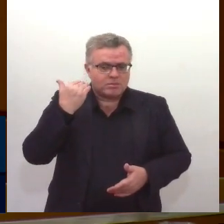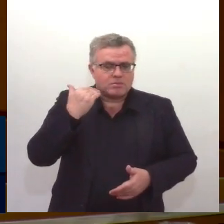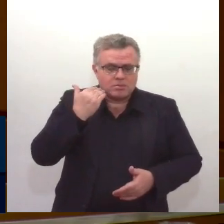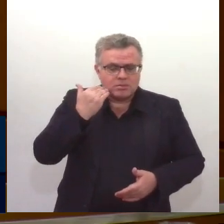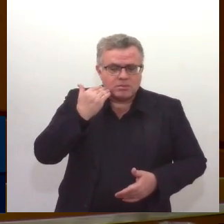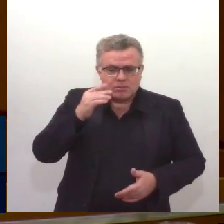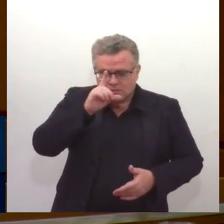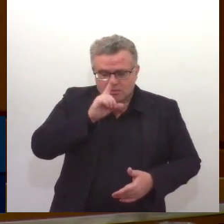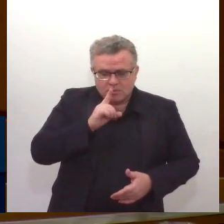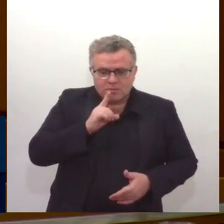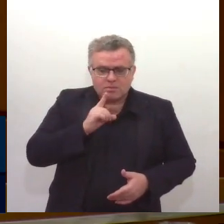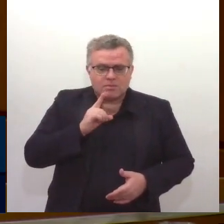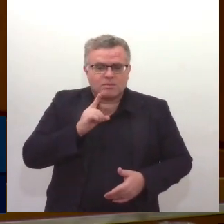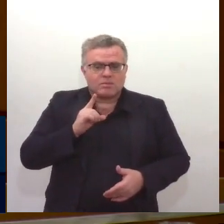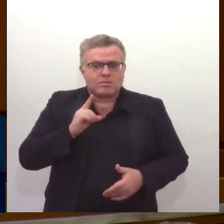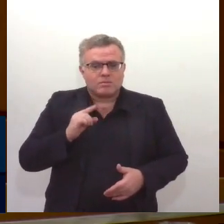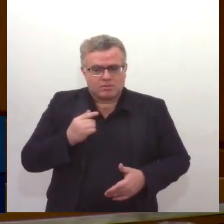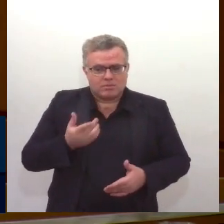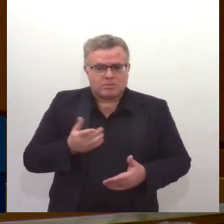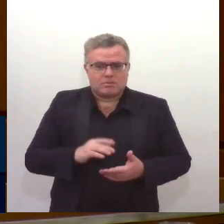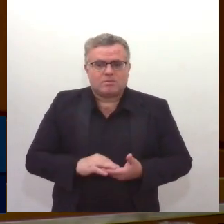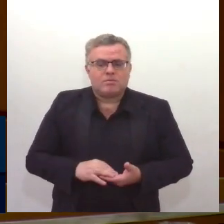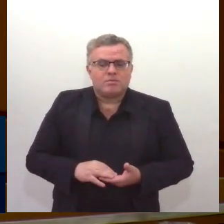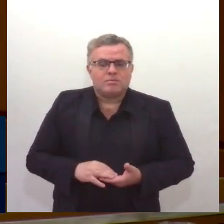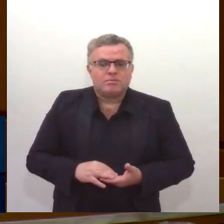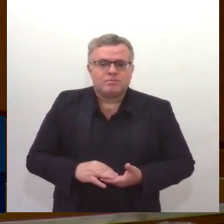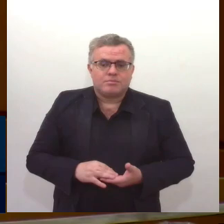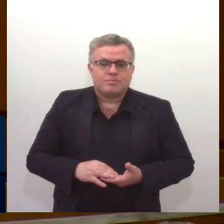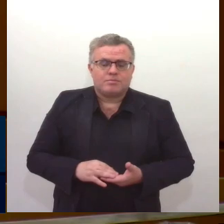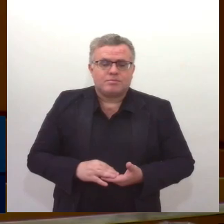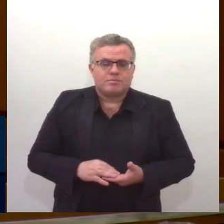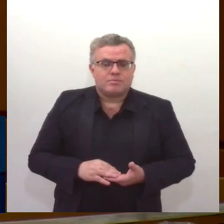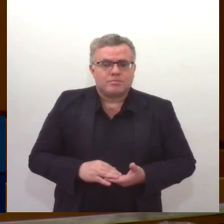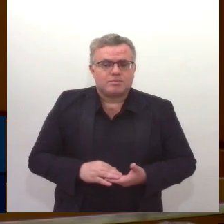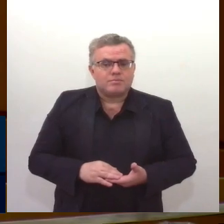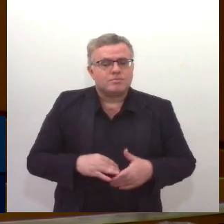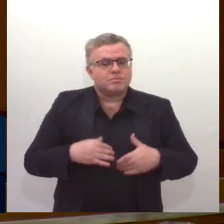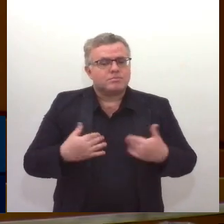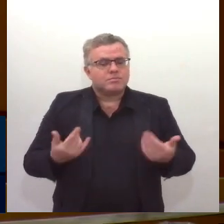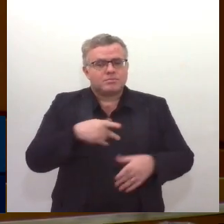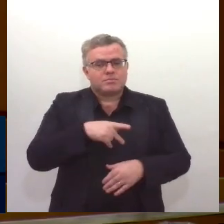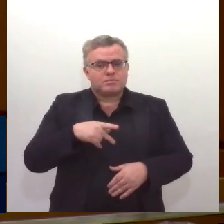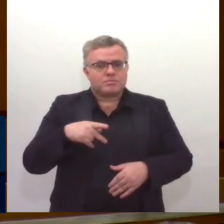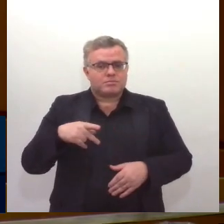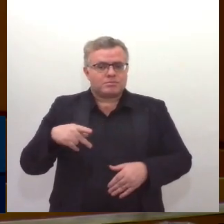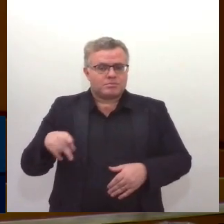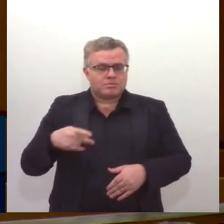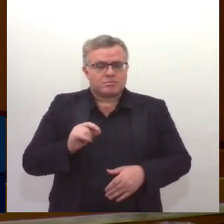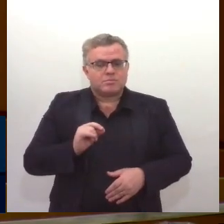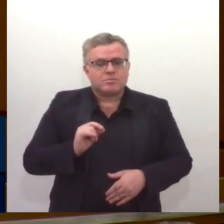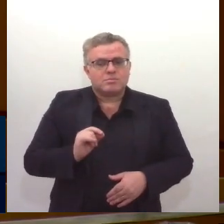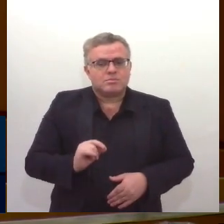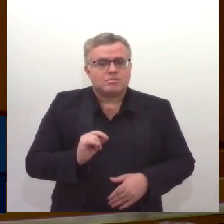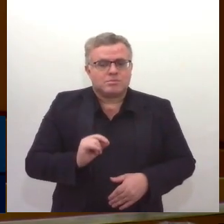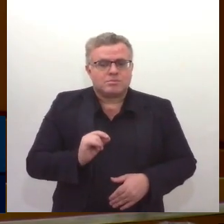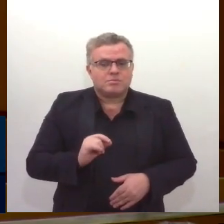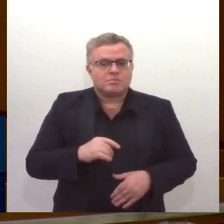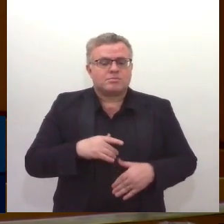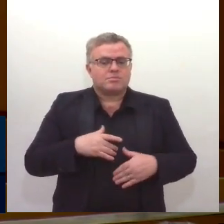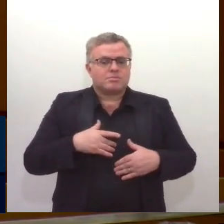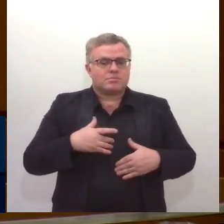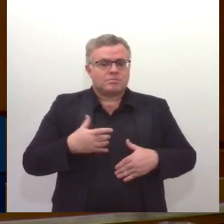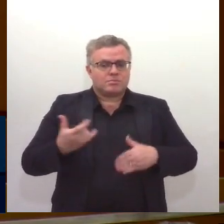estilo Chanel. Bom, senhor presidente, depois de receber a informação